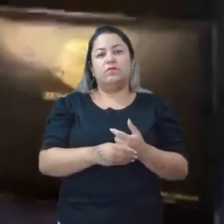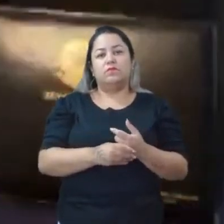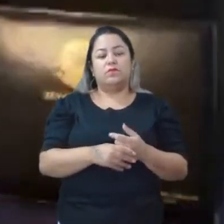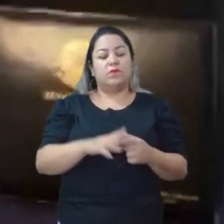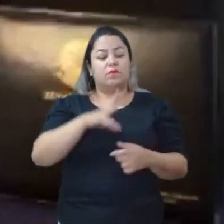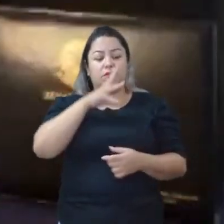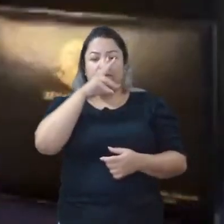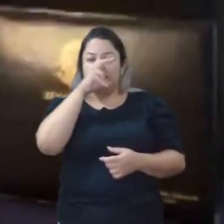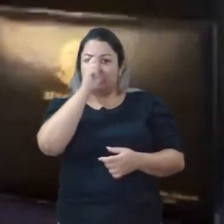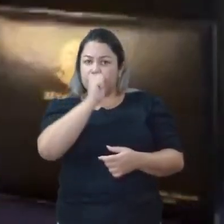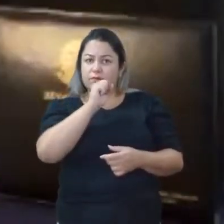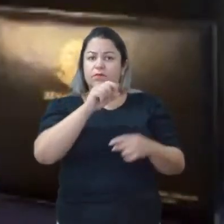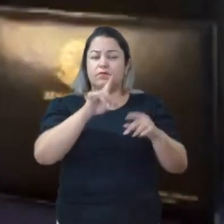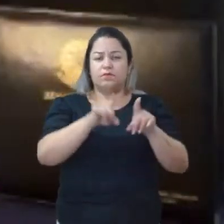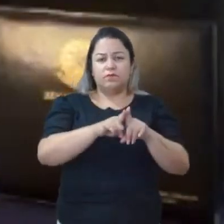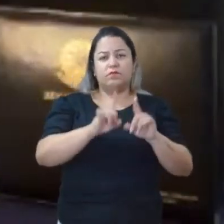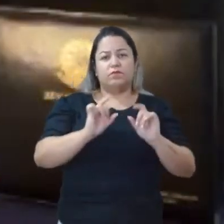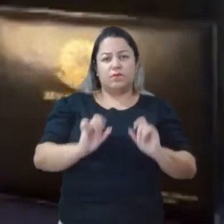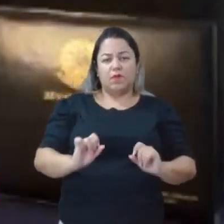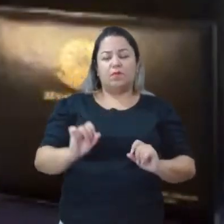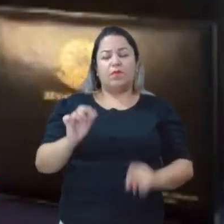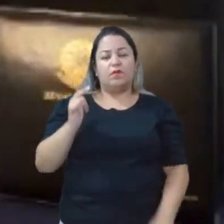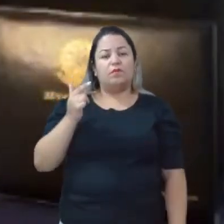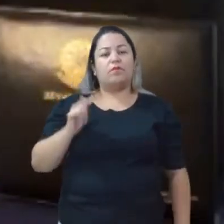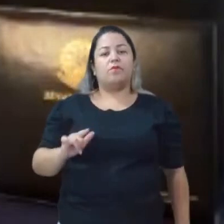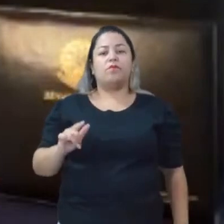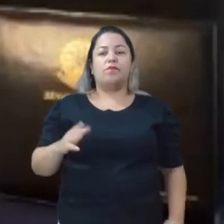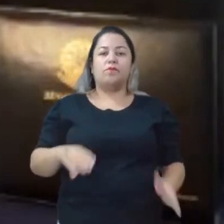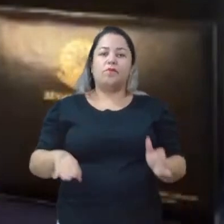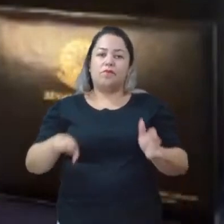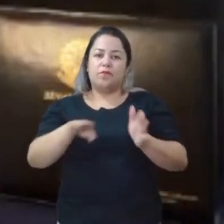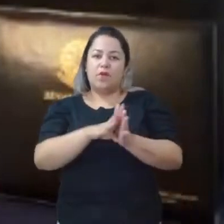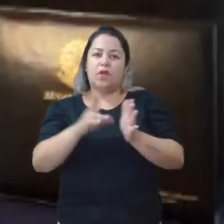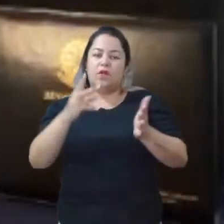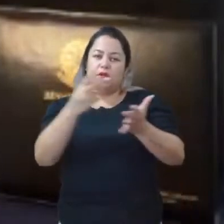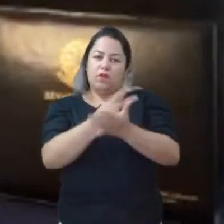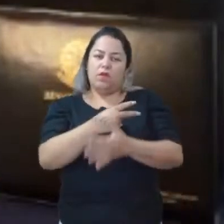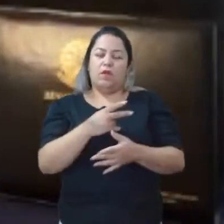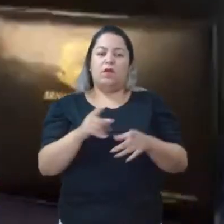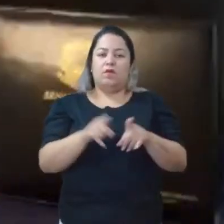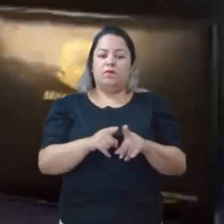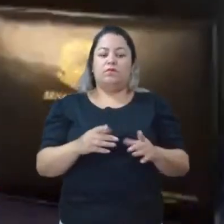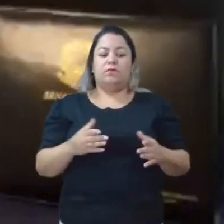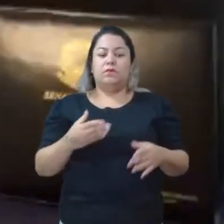forças extraordinárias, né? Chegou até a pedir a presença